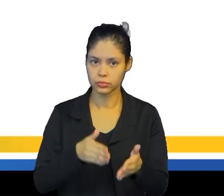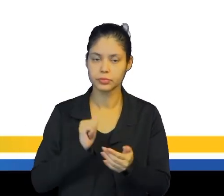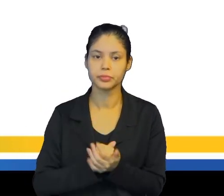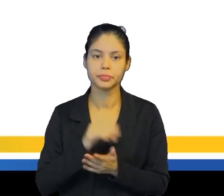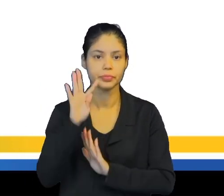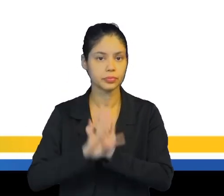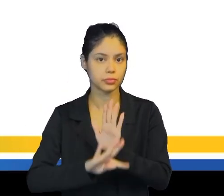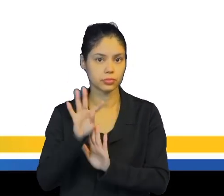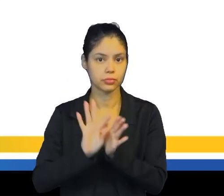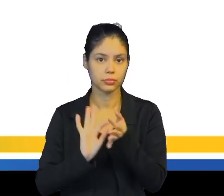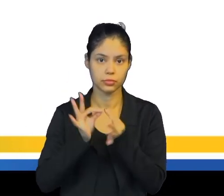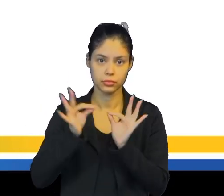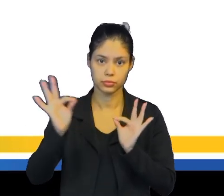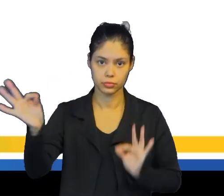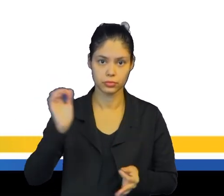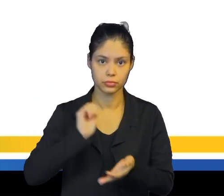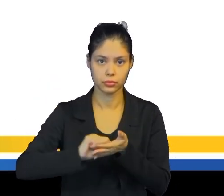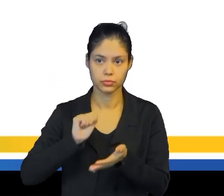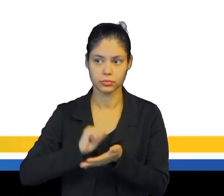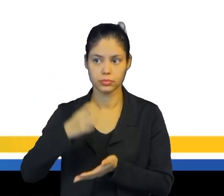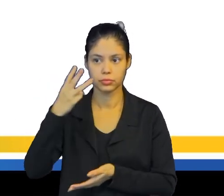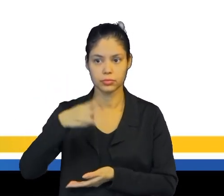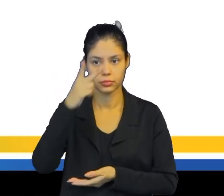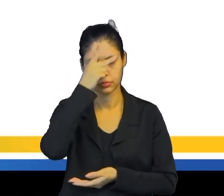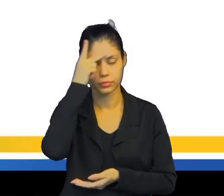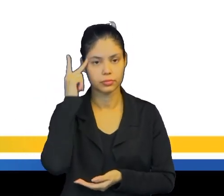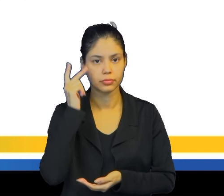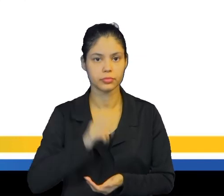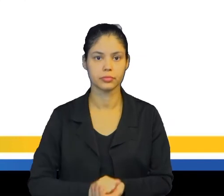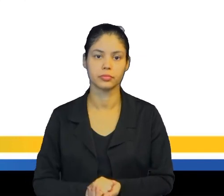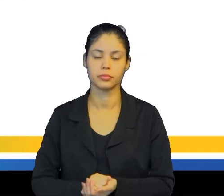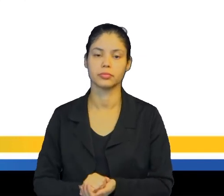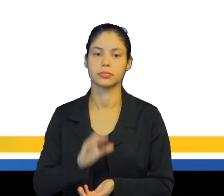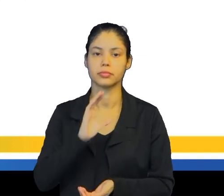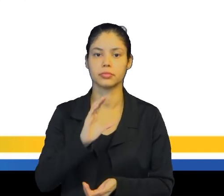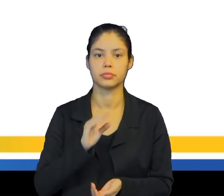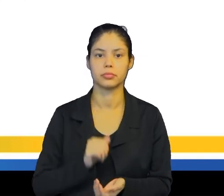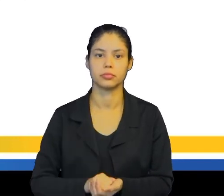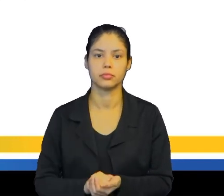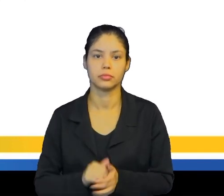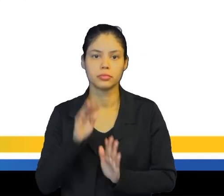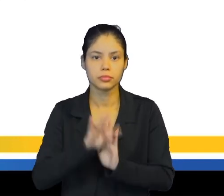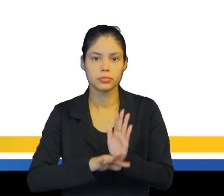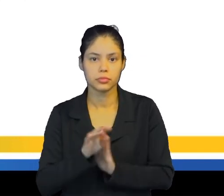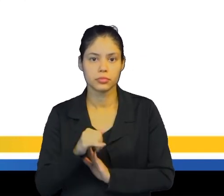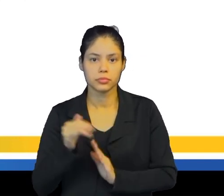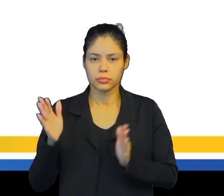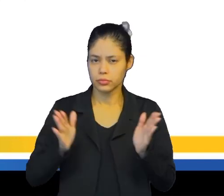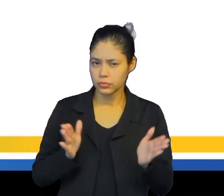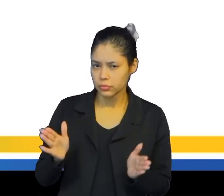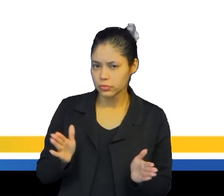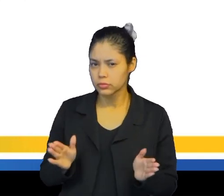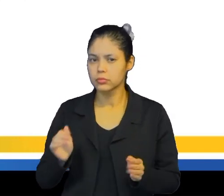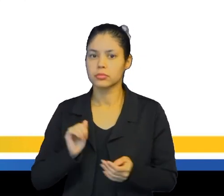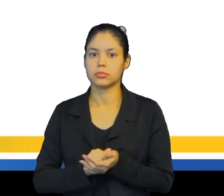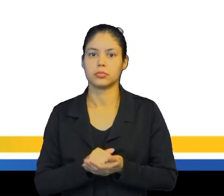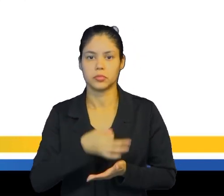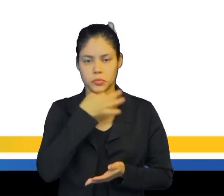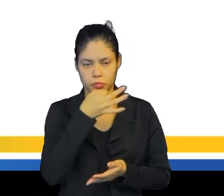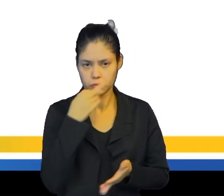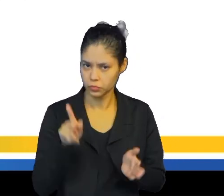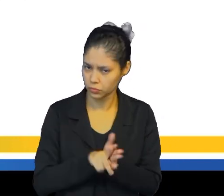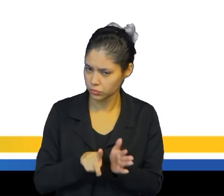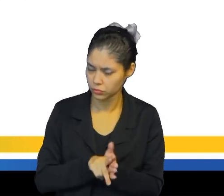e objetiva? B, texto longo escrito em terceira pessoa? C, é um texto imparcial que não coloca